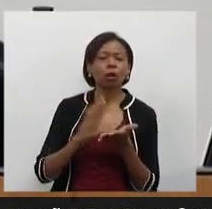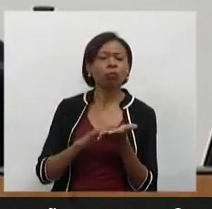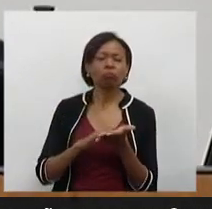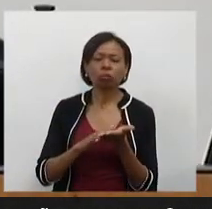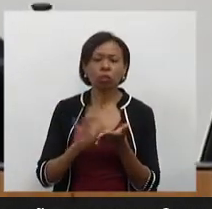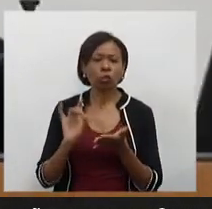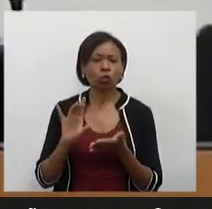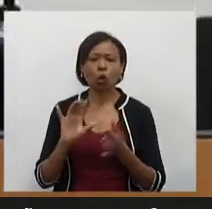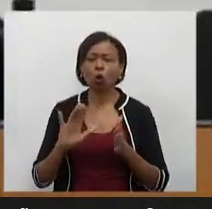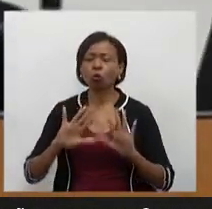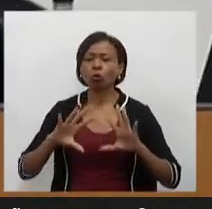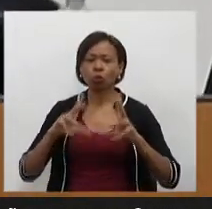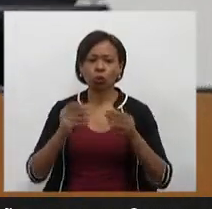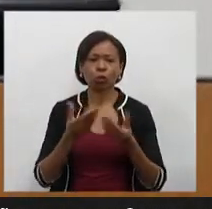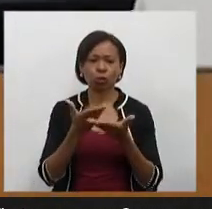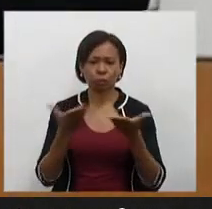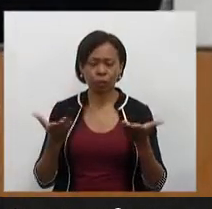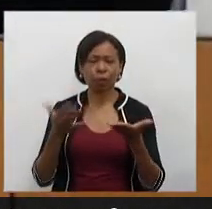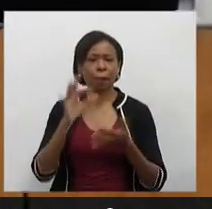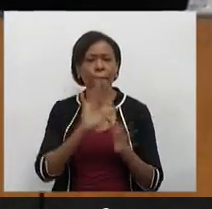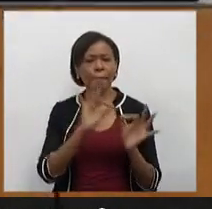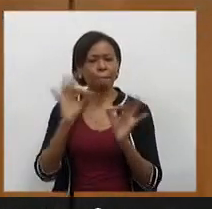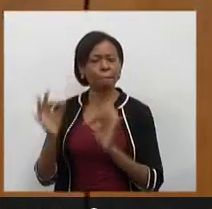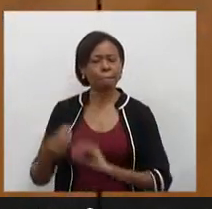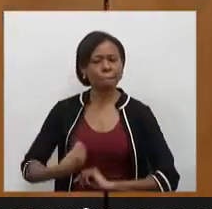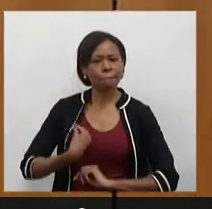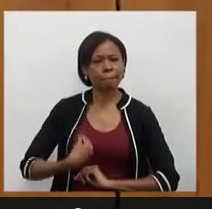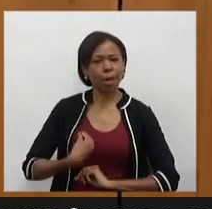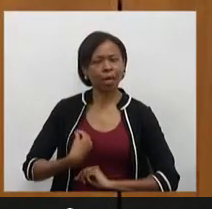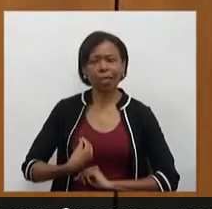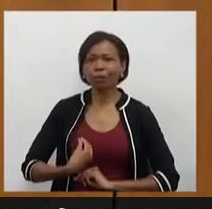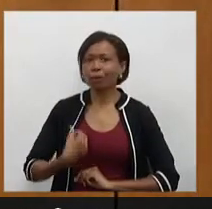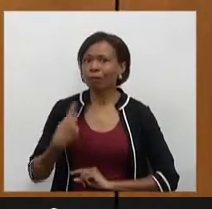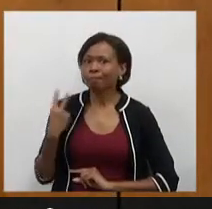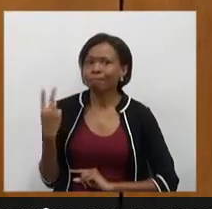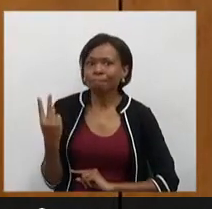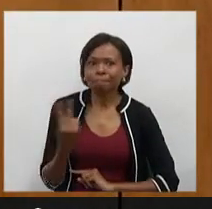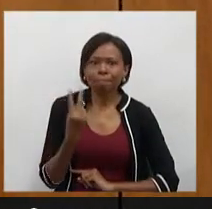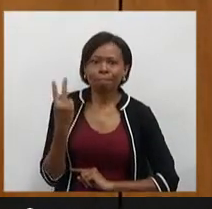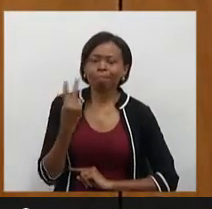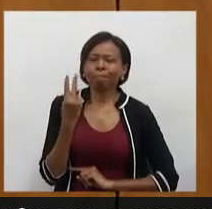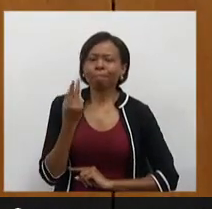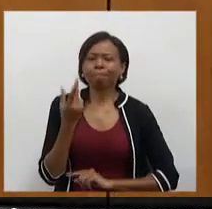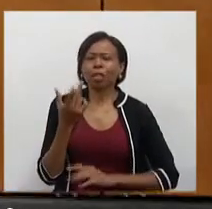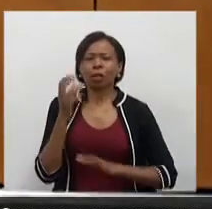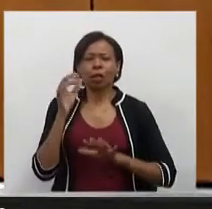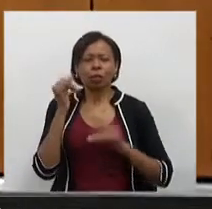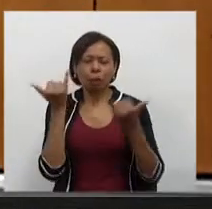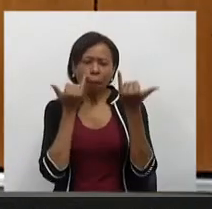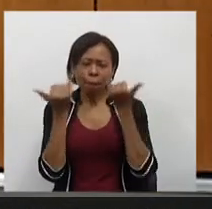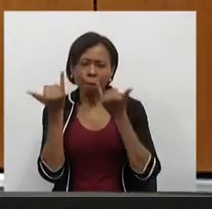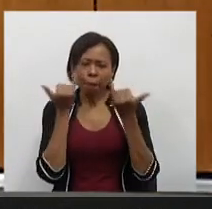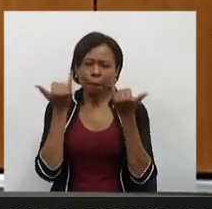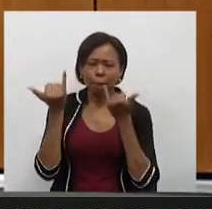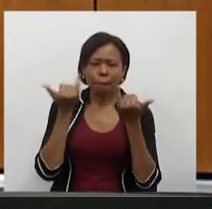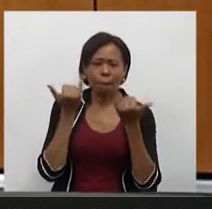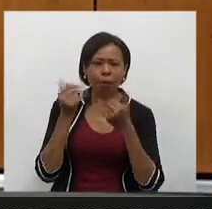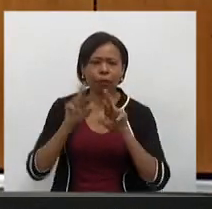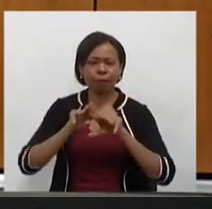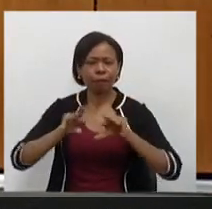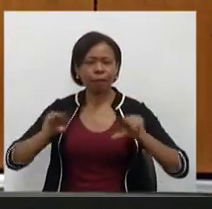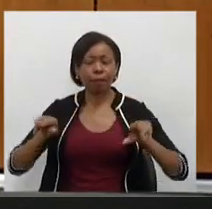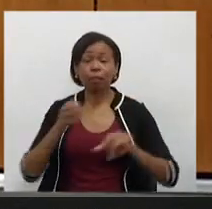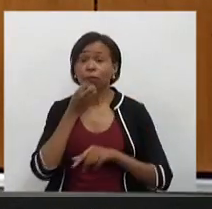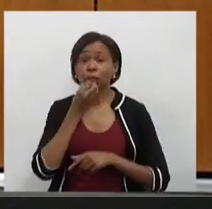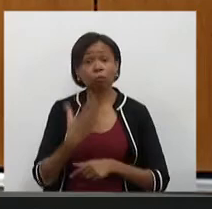que participaram dessa audiência pública. Foi muito rica, né, muito rica, muitas informações, e o que foi muito bom, presidente, ouvimos